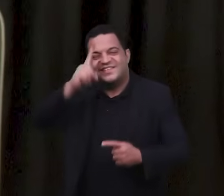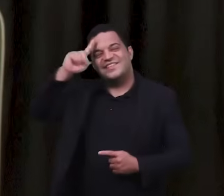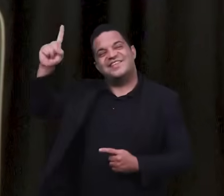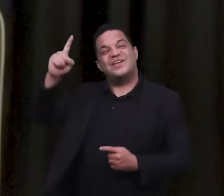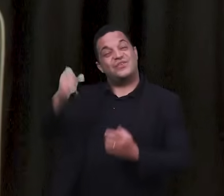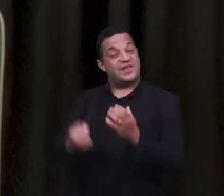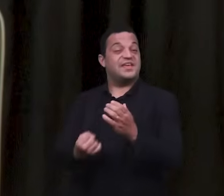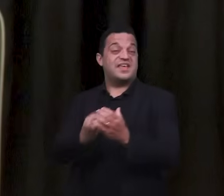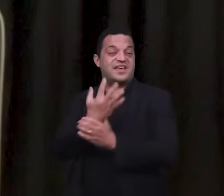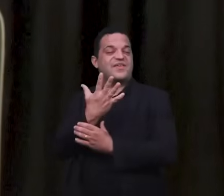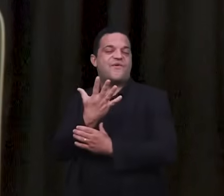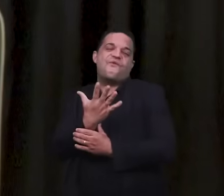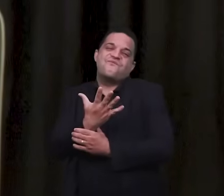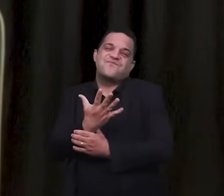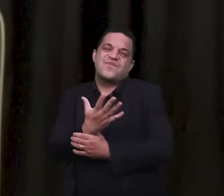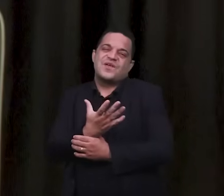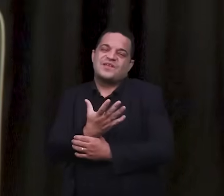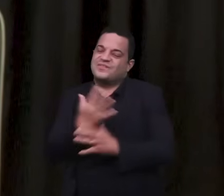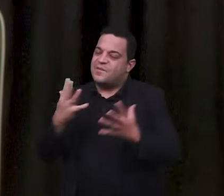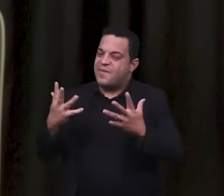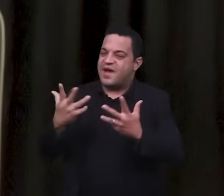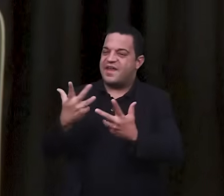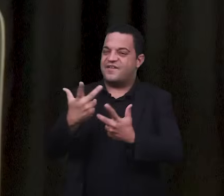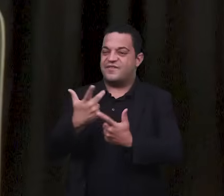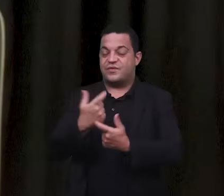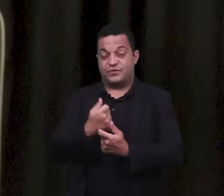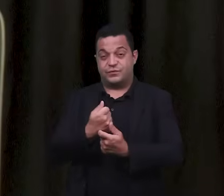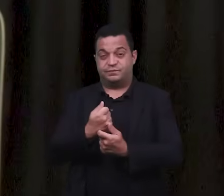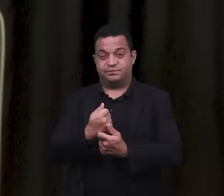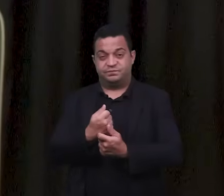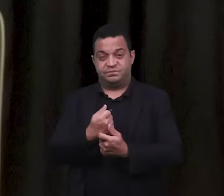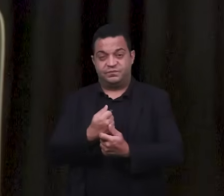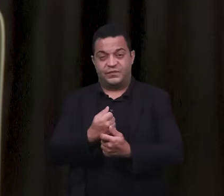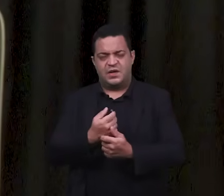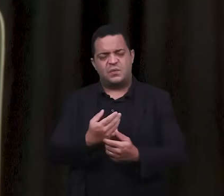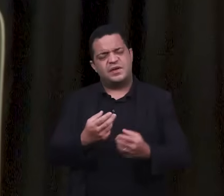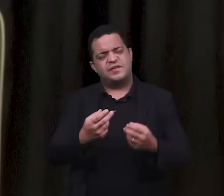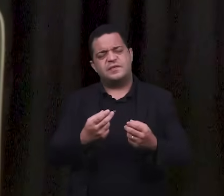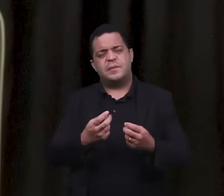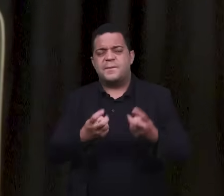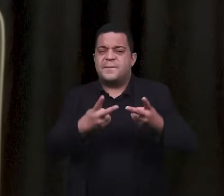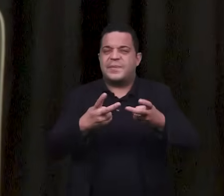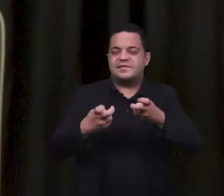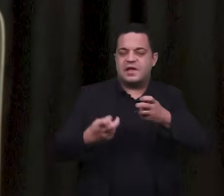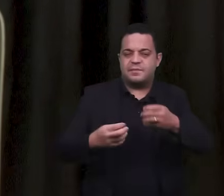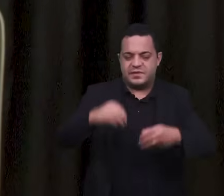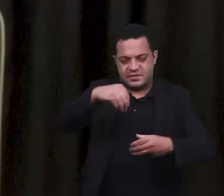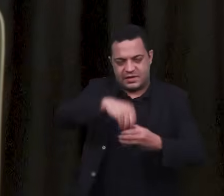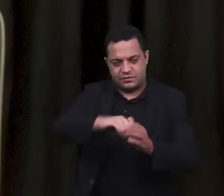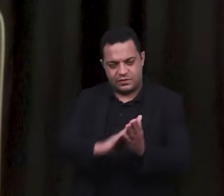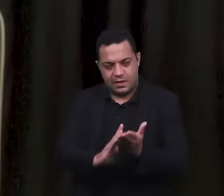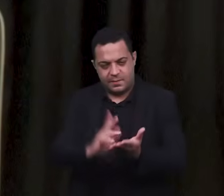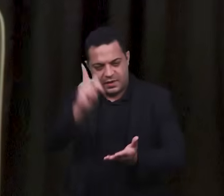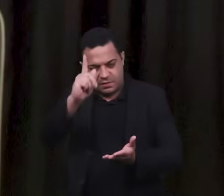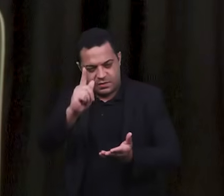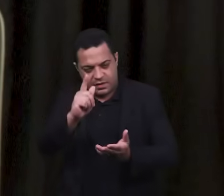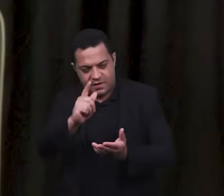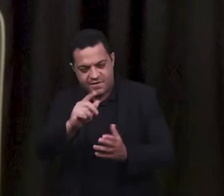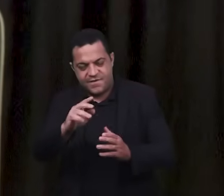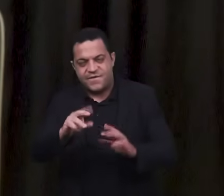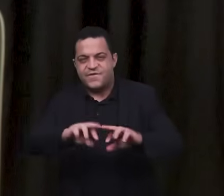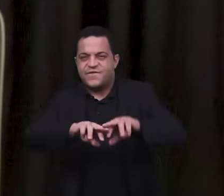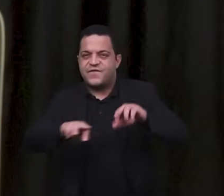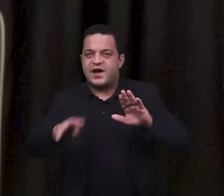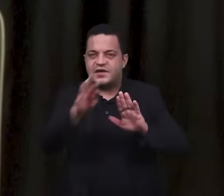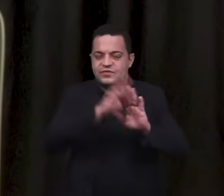nós estamos falando de autoridade na questão do texto bíblico, né? Realmente nós temos a